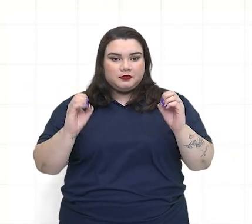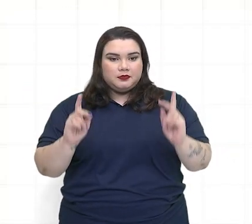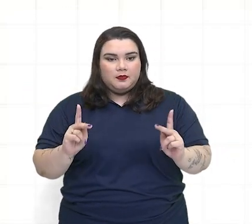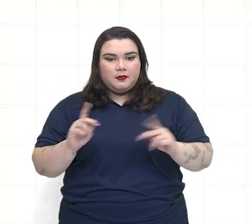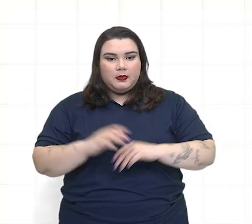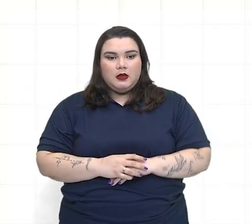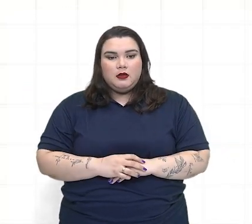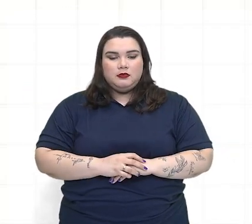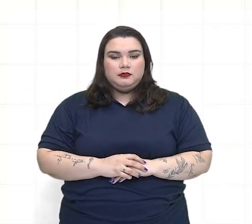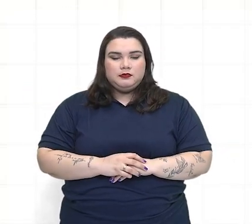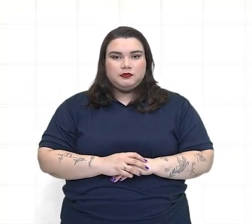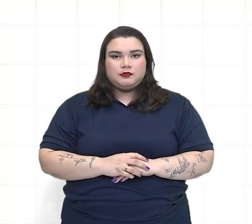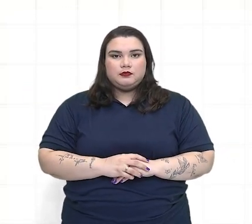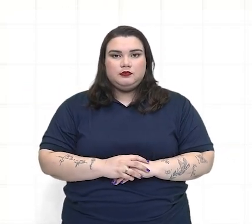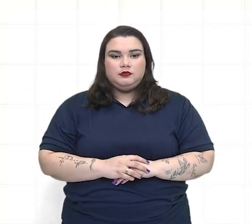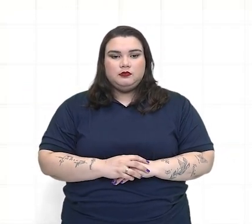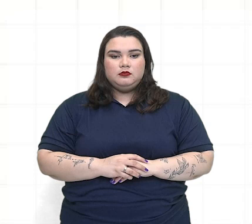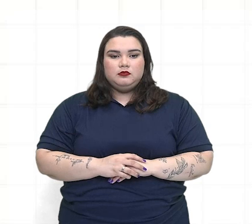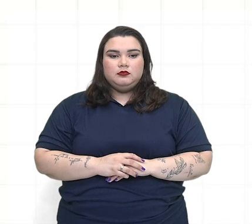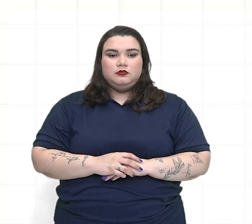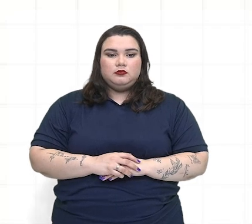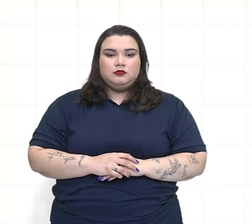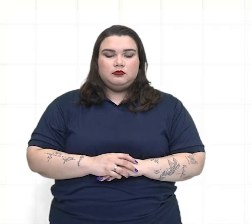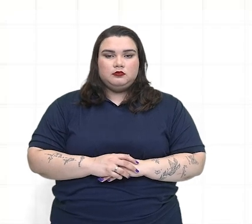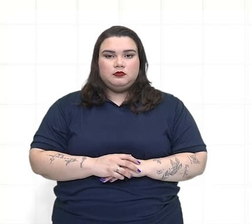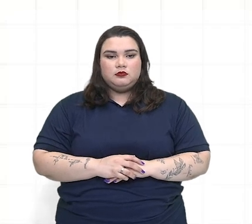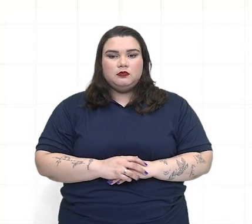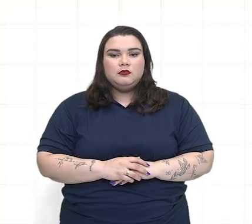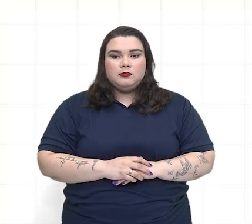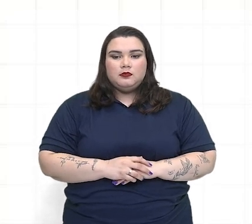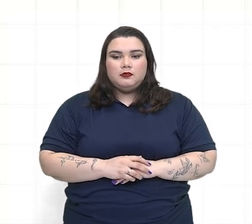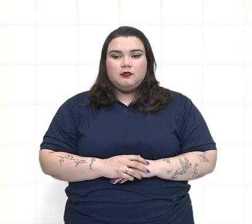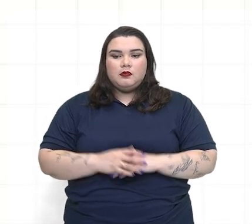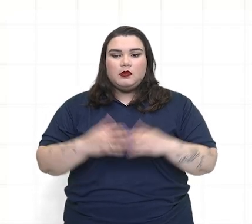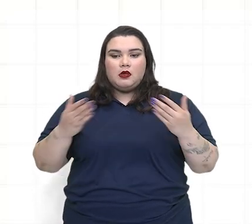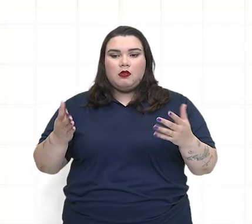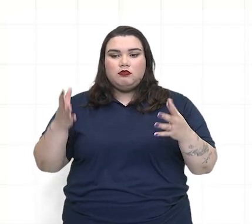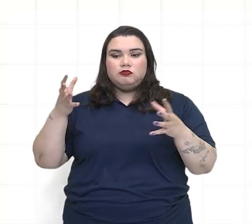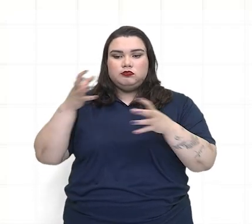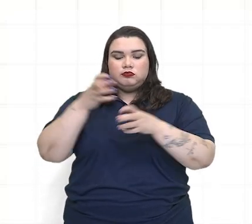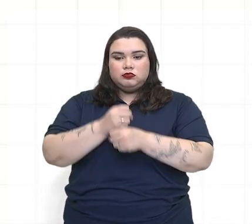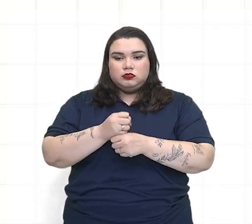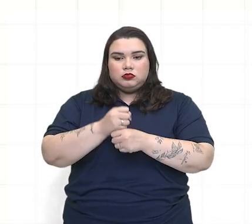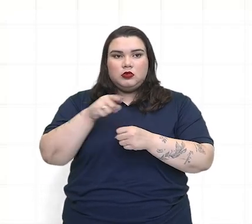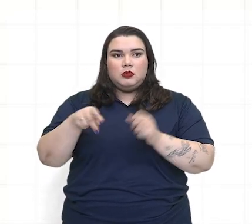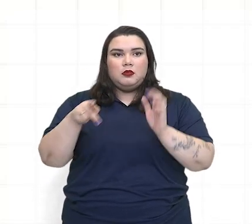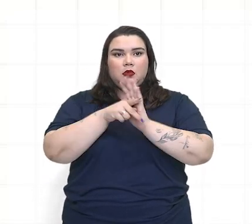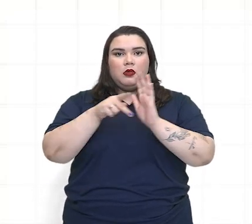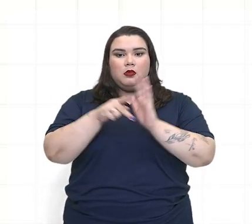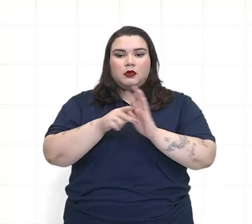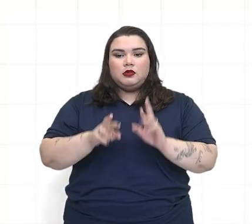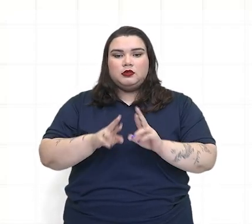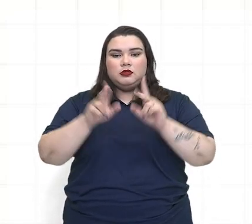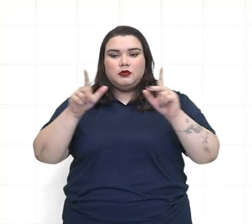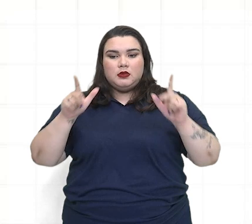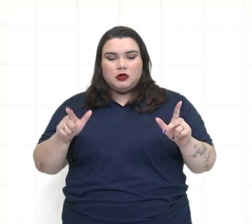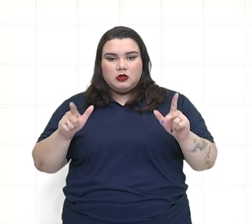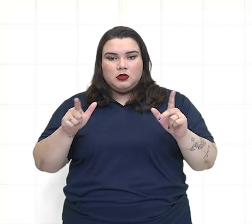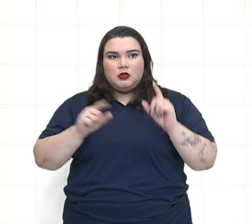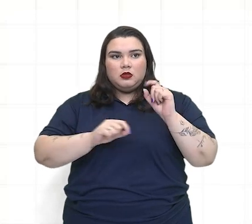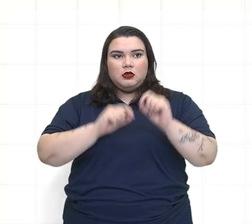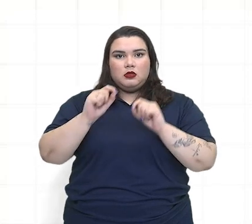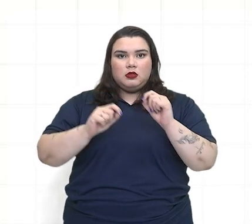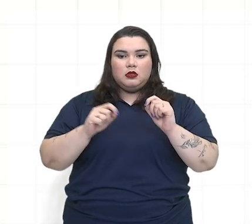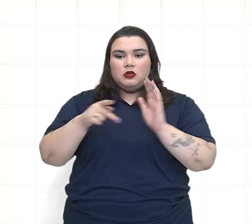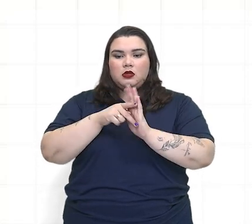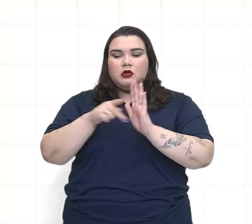bem. Em um determinado ano. O resultado financeiro obtido pela diferença, né? O resultado financeiro